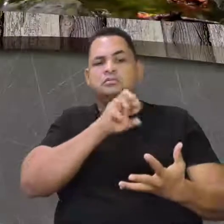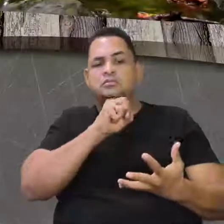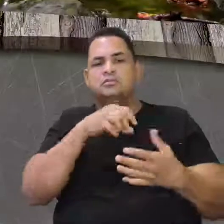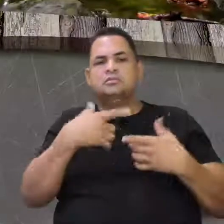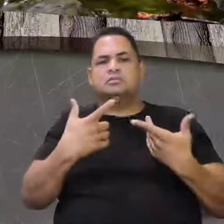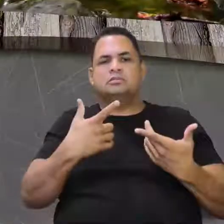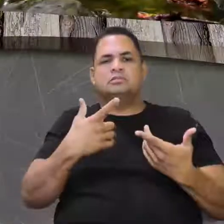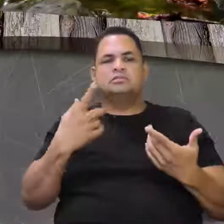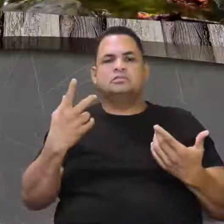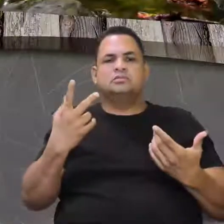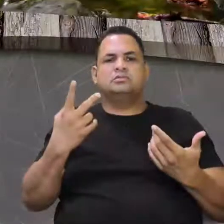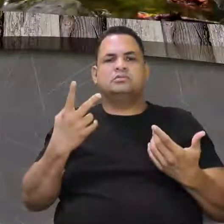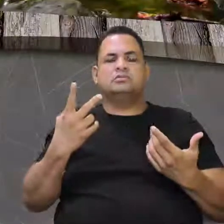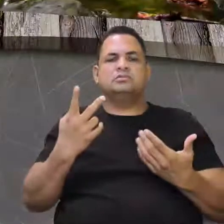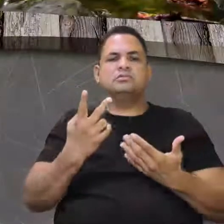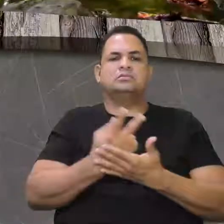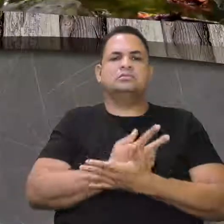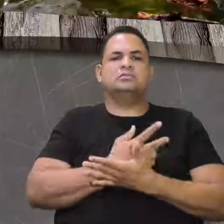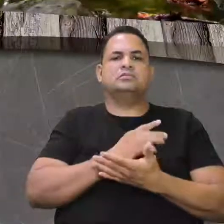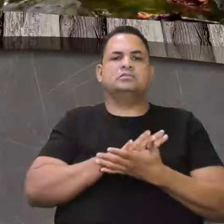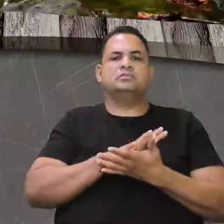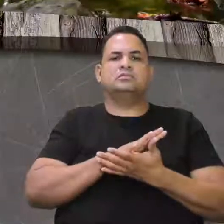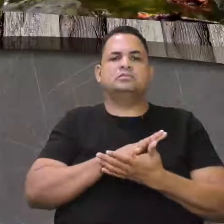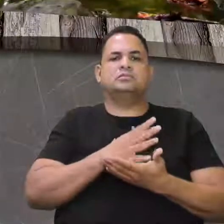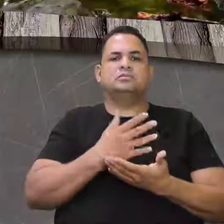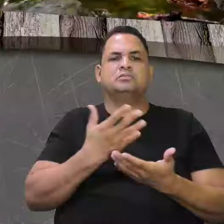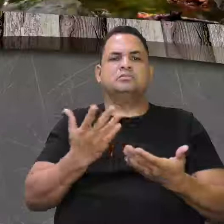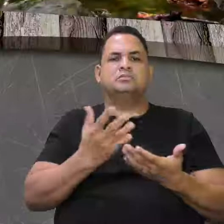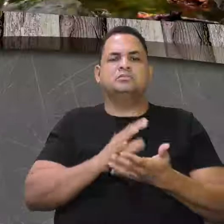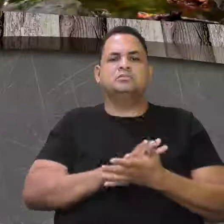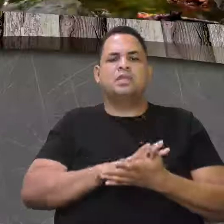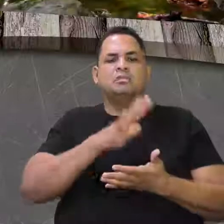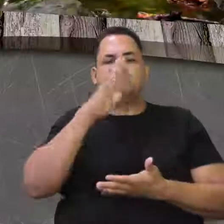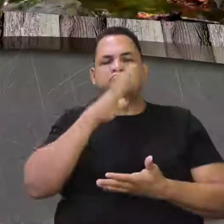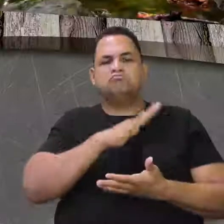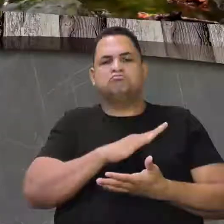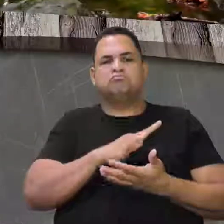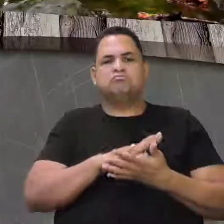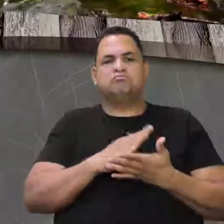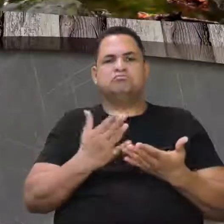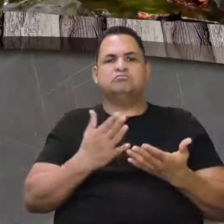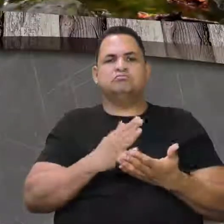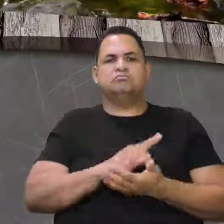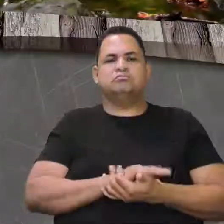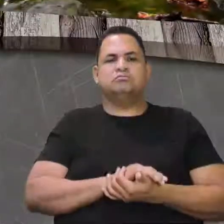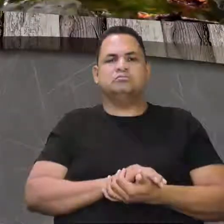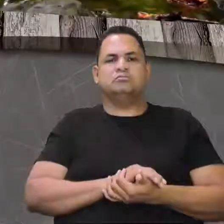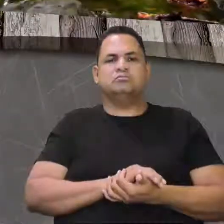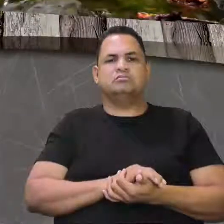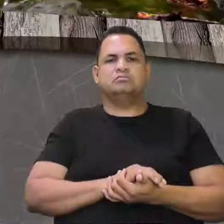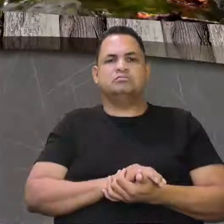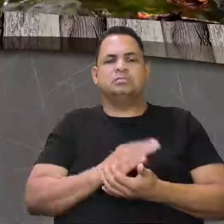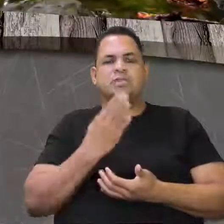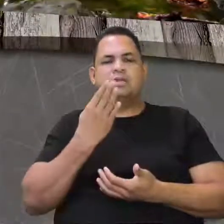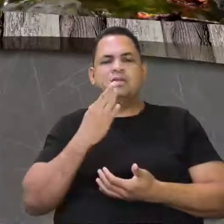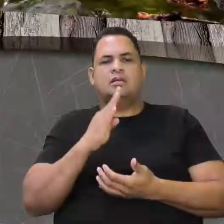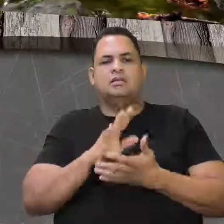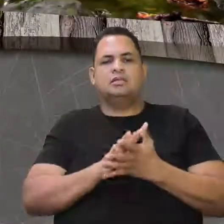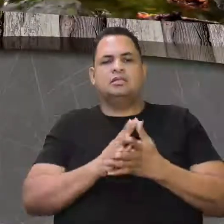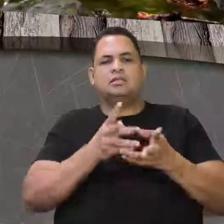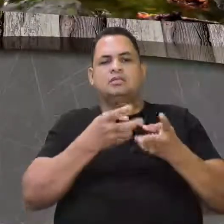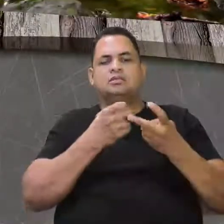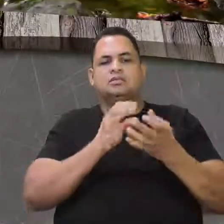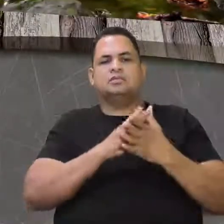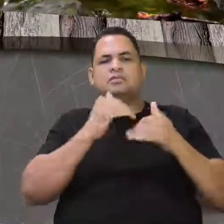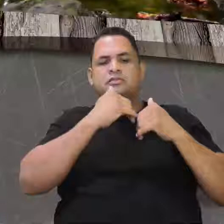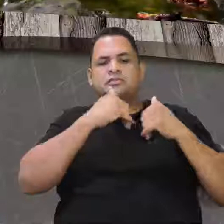que cause, né, provoque essa intenção maldosa, maliciosa da biopirataria,